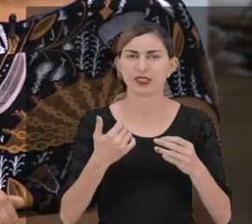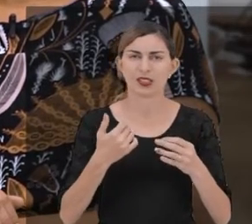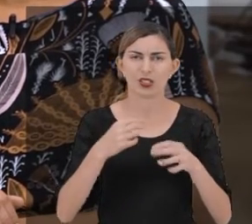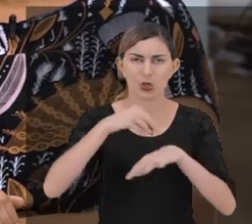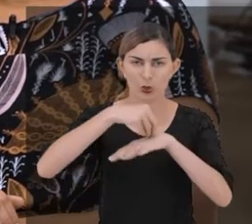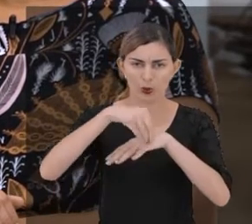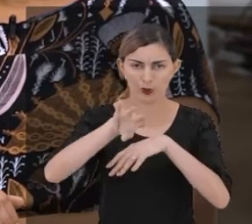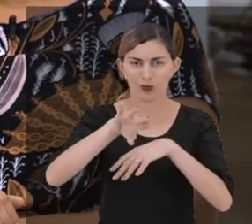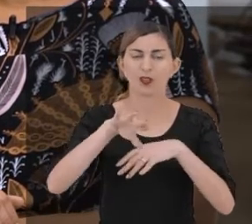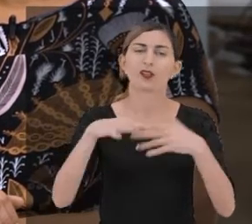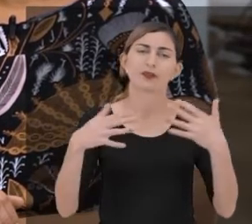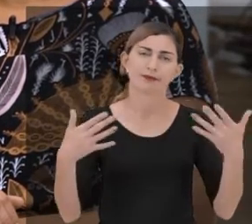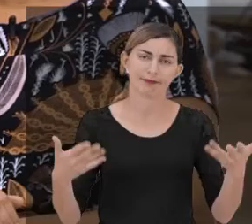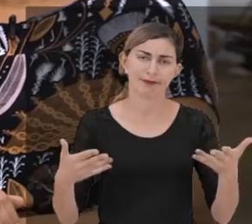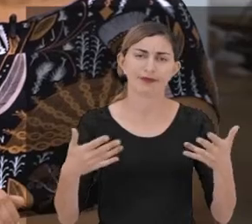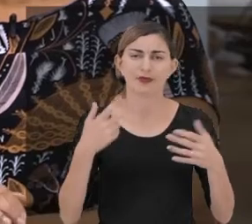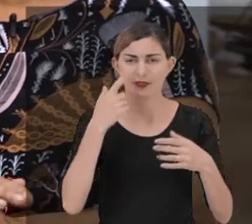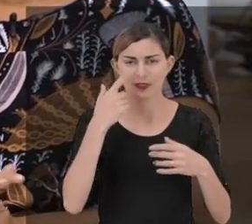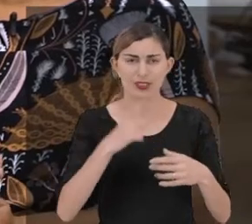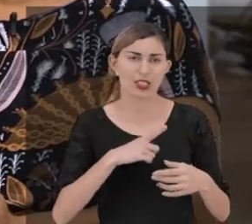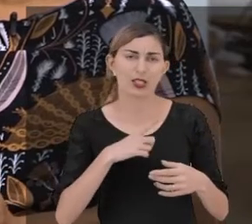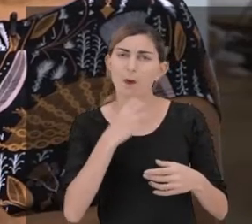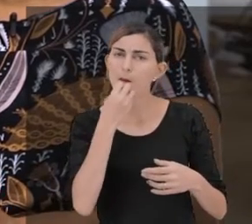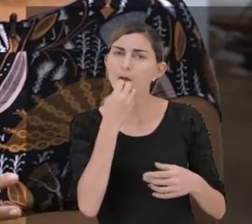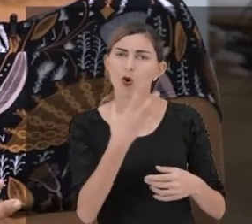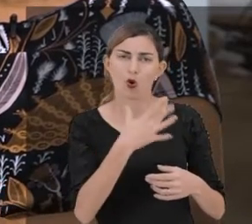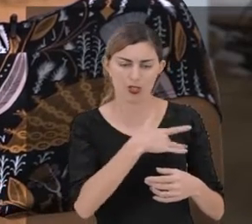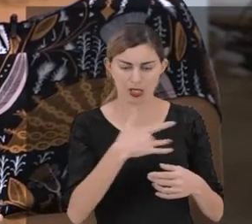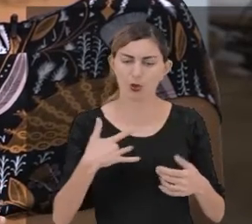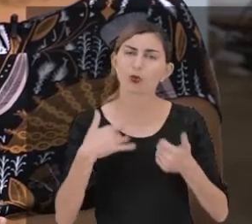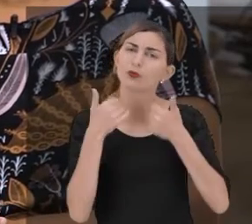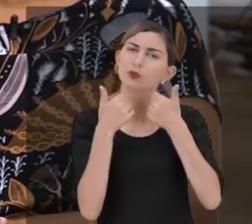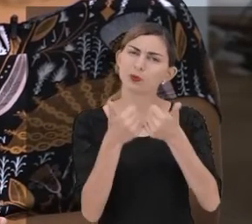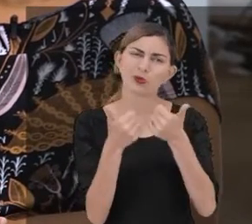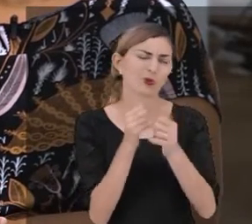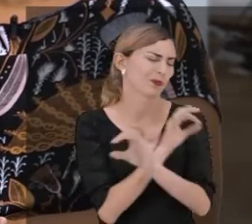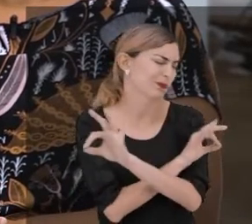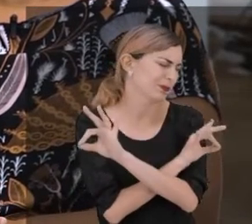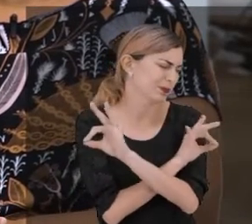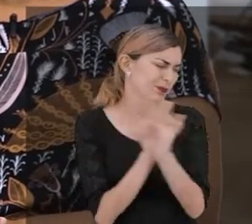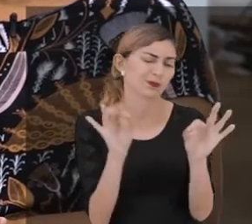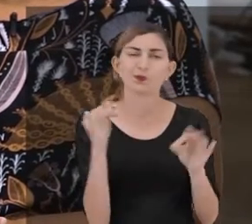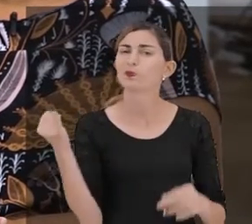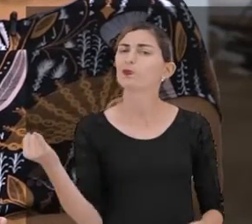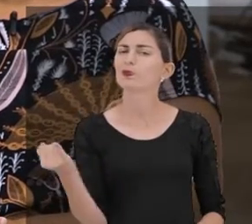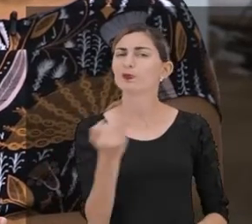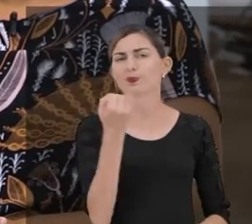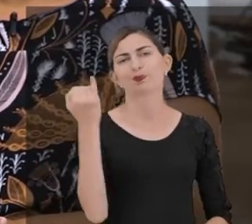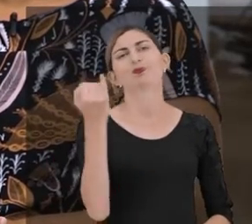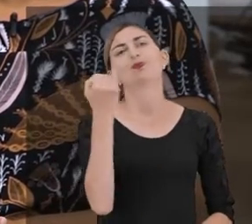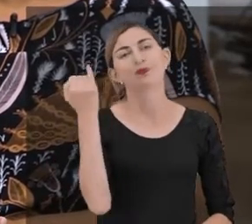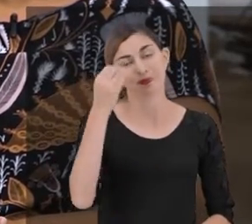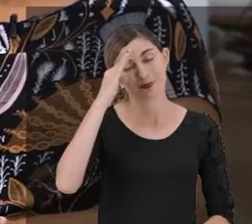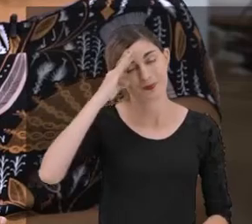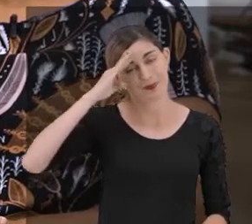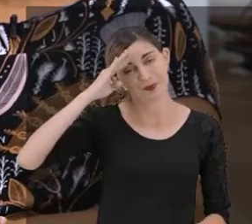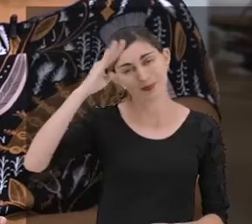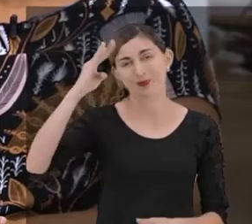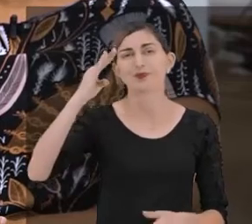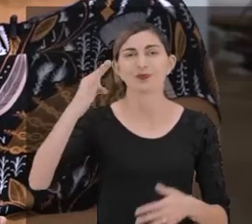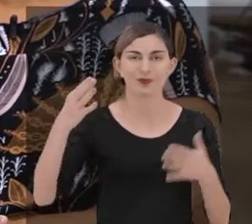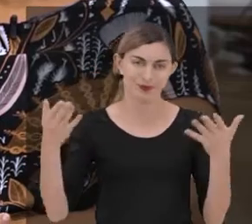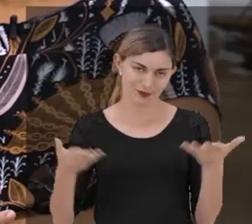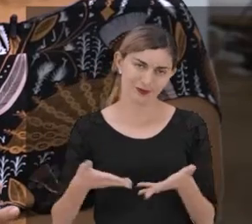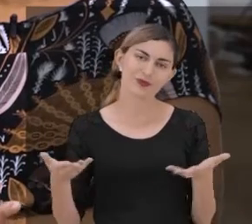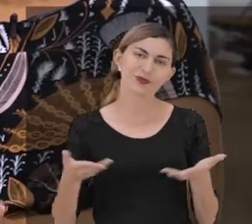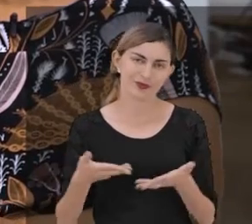essa, de você ter um bom plano de saúde, ela é fundamental, né? Principalmente para